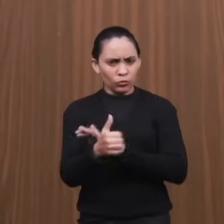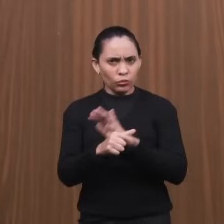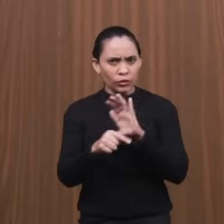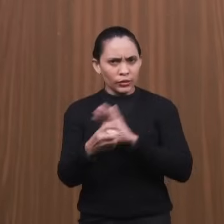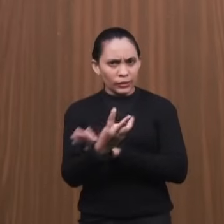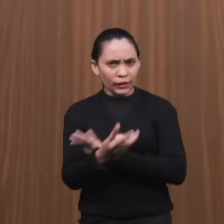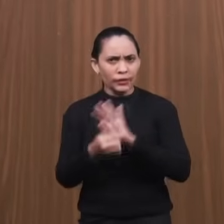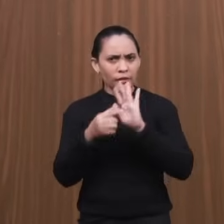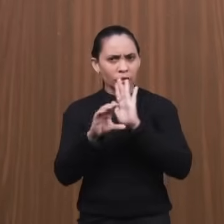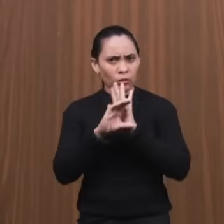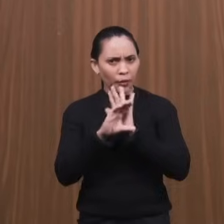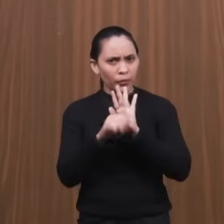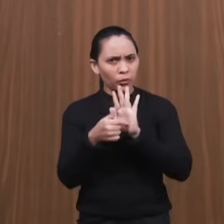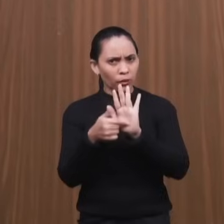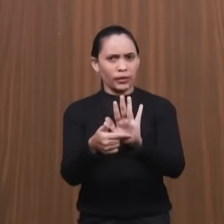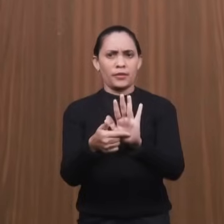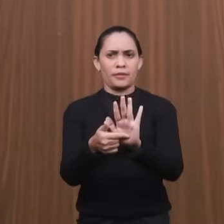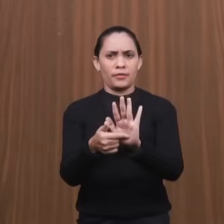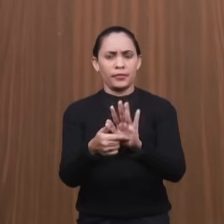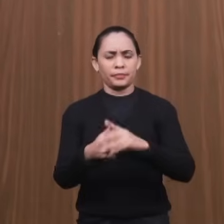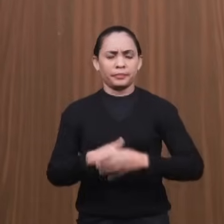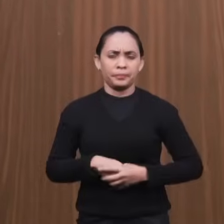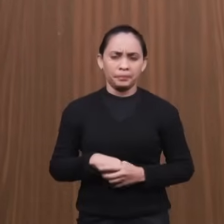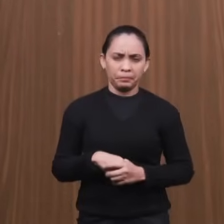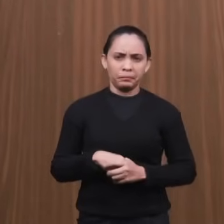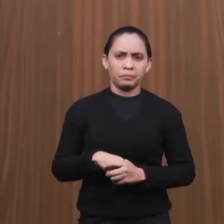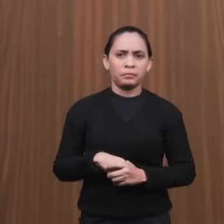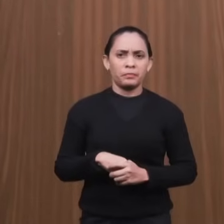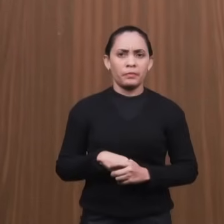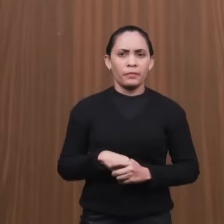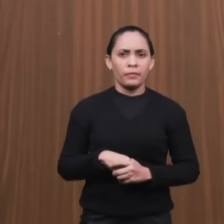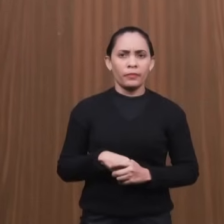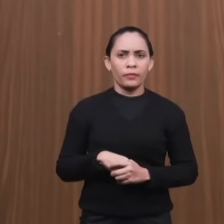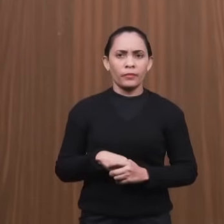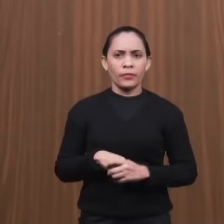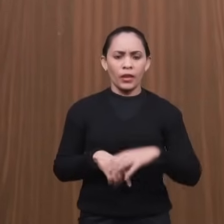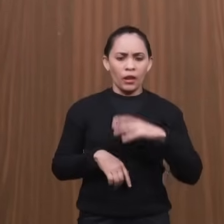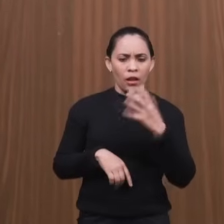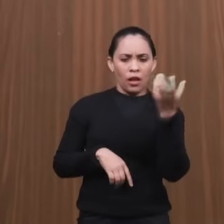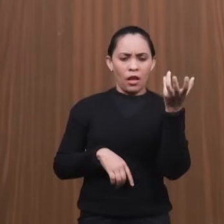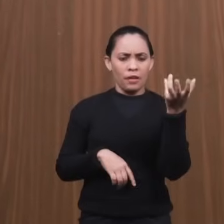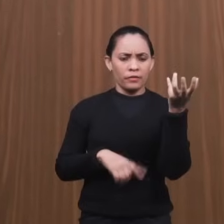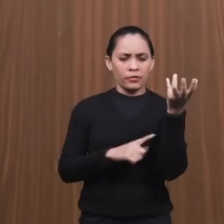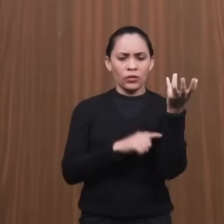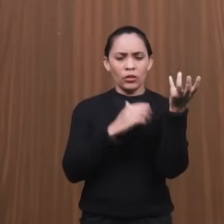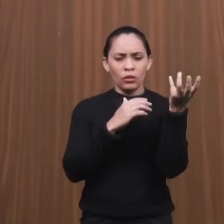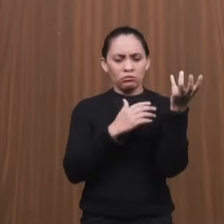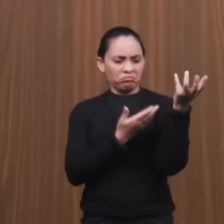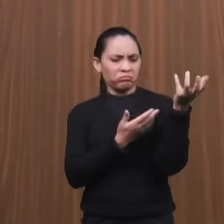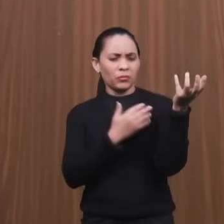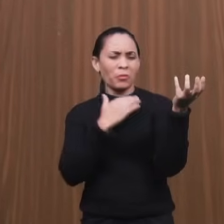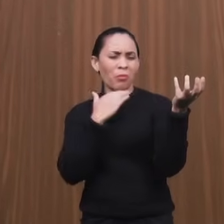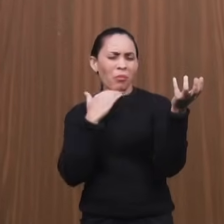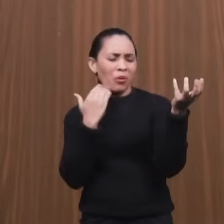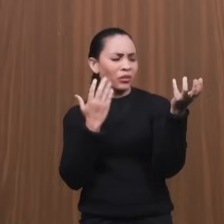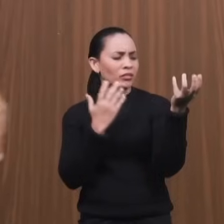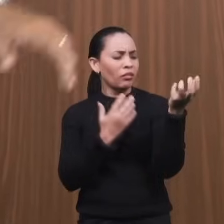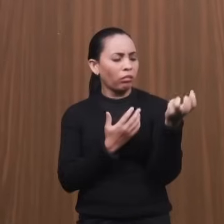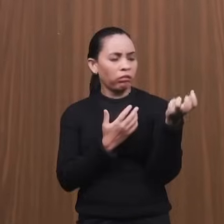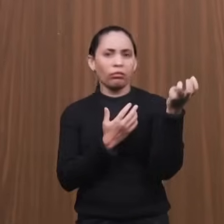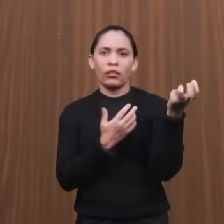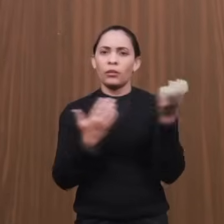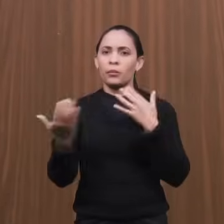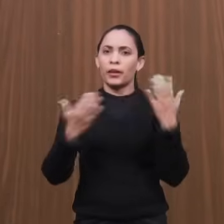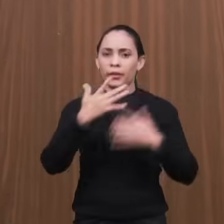13 deste capítulo, desta epístola, não é? Árvores 2 vezes mortas, porque já estão morrendo para esta